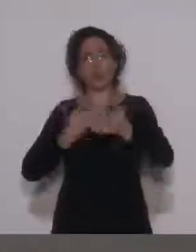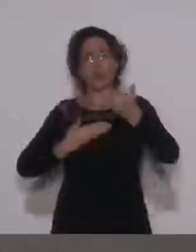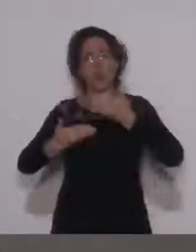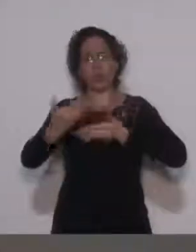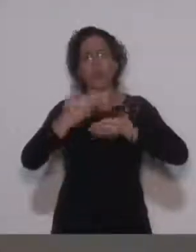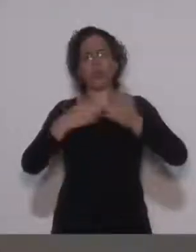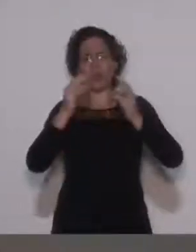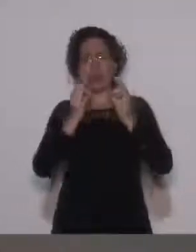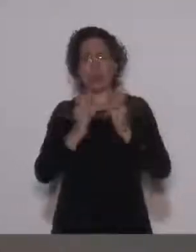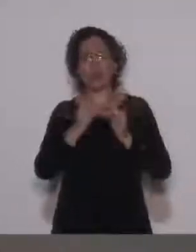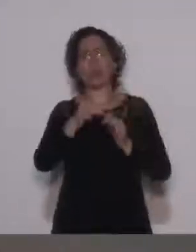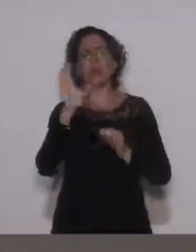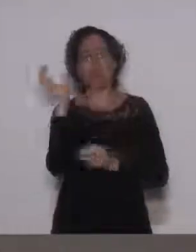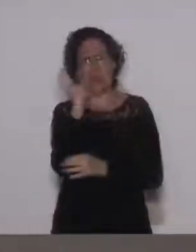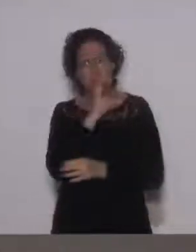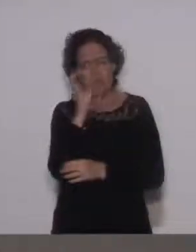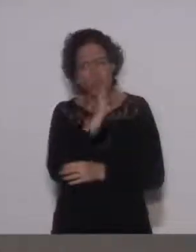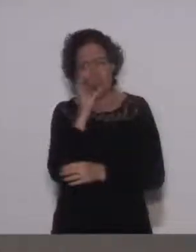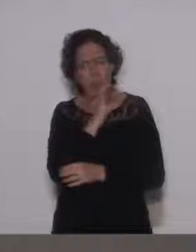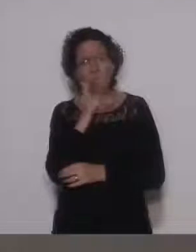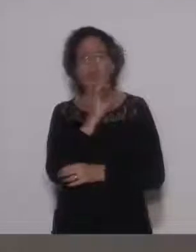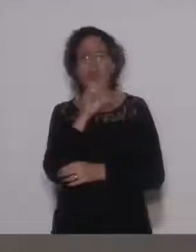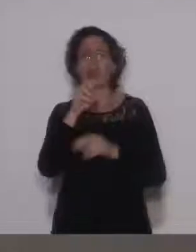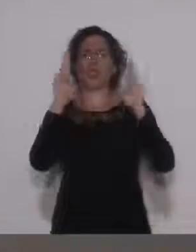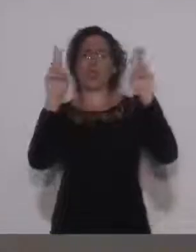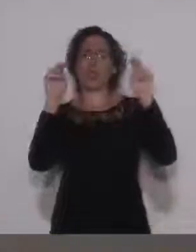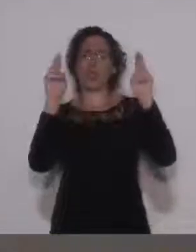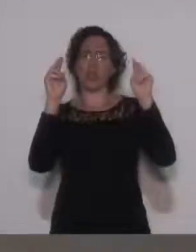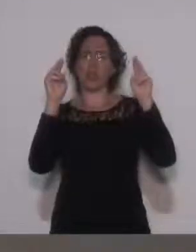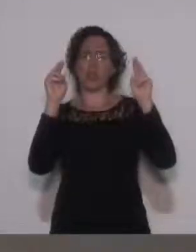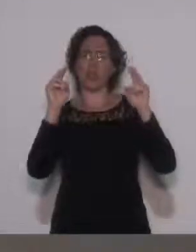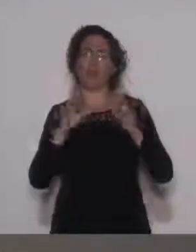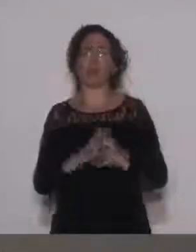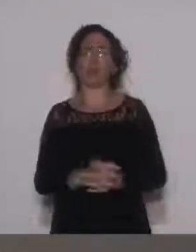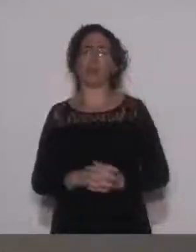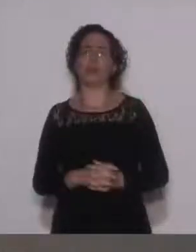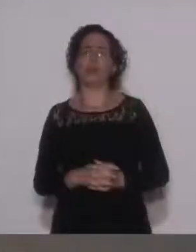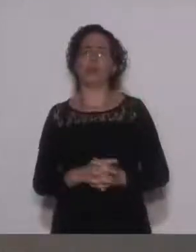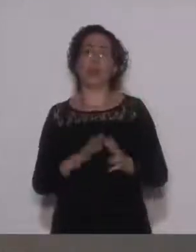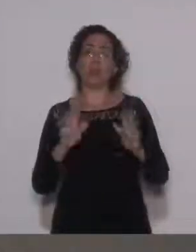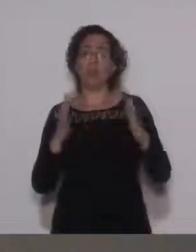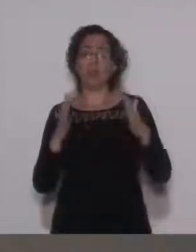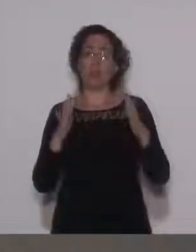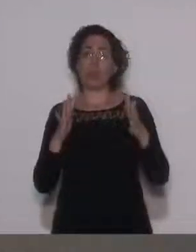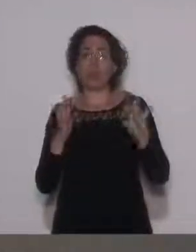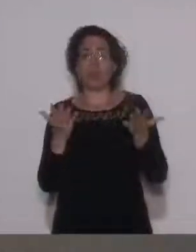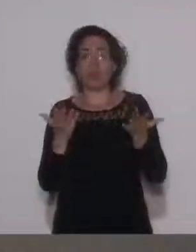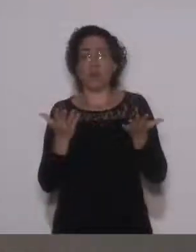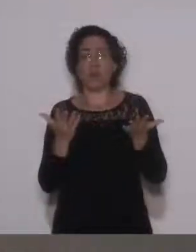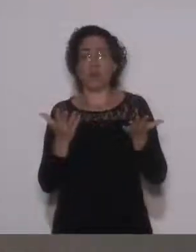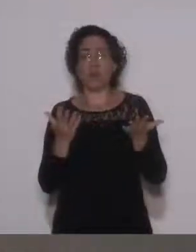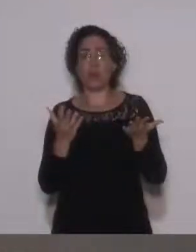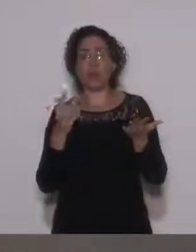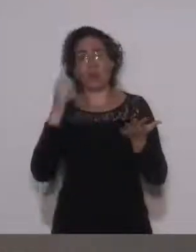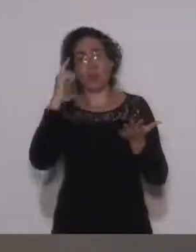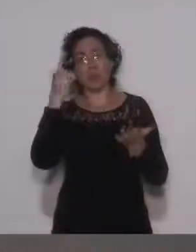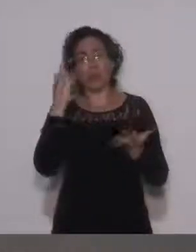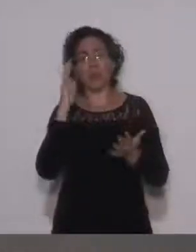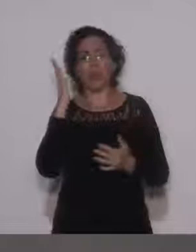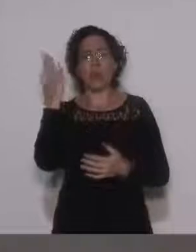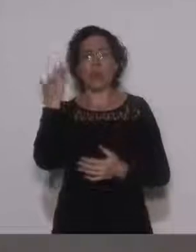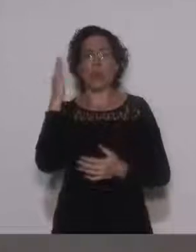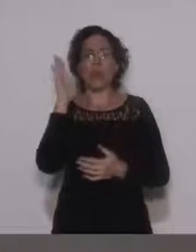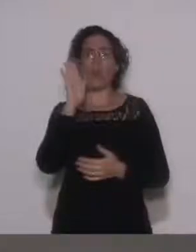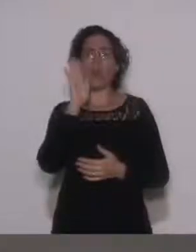necessário urgentemente tratar esse tema. Talvez a providência de uma tarde tão triste